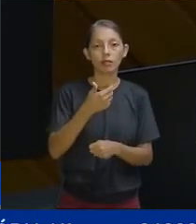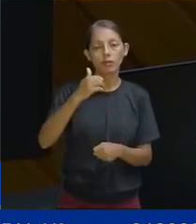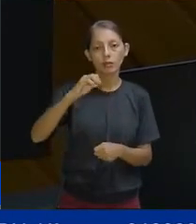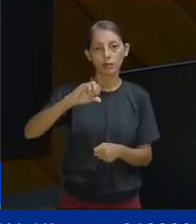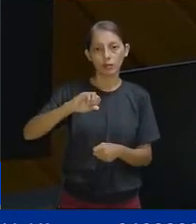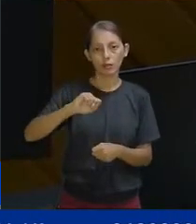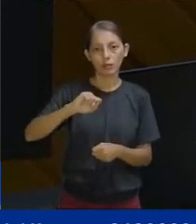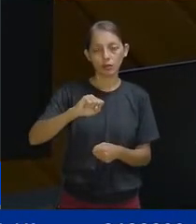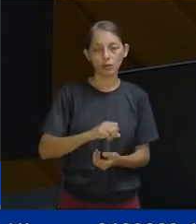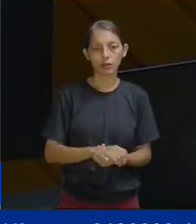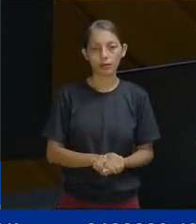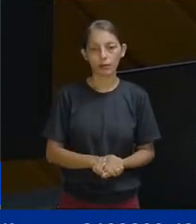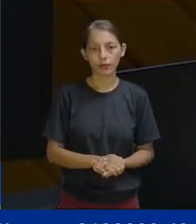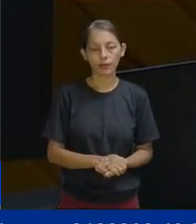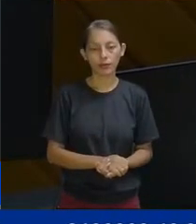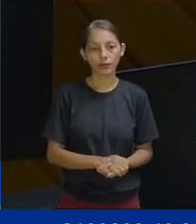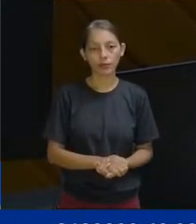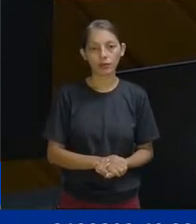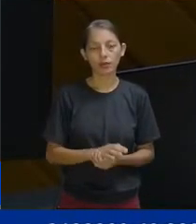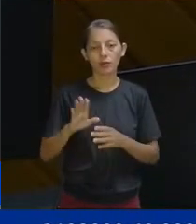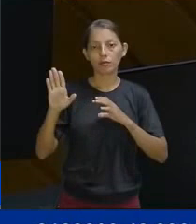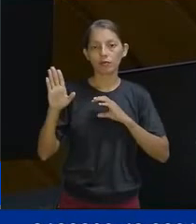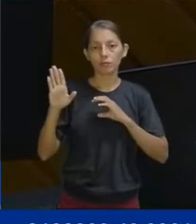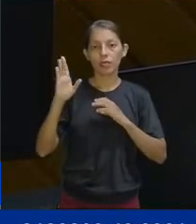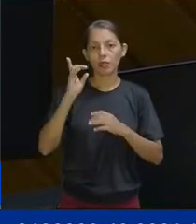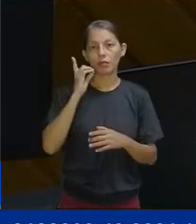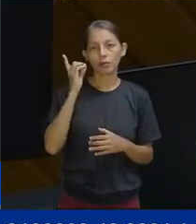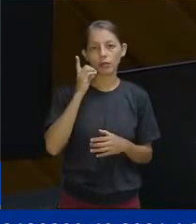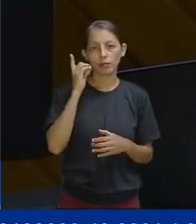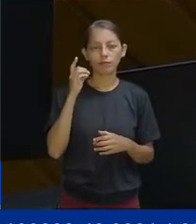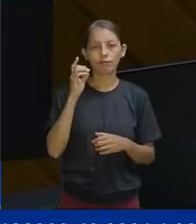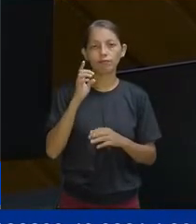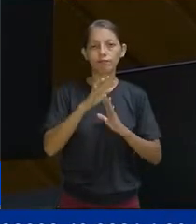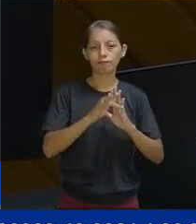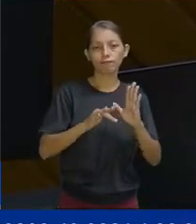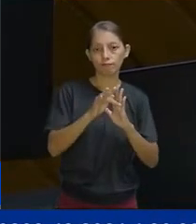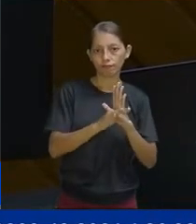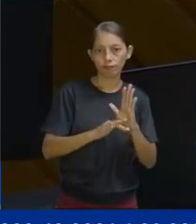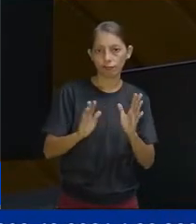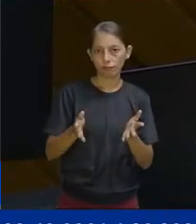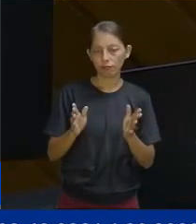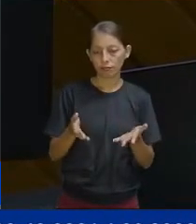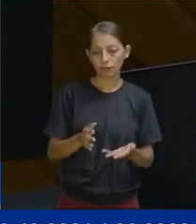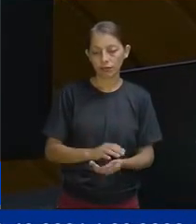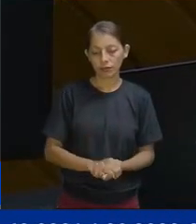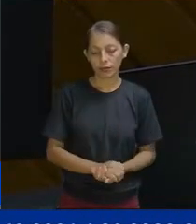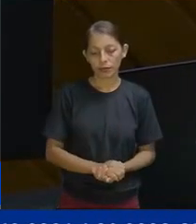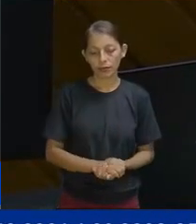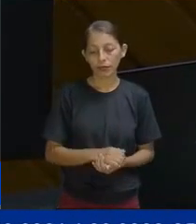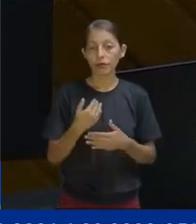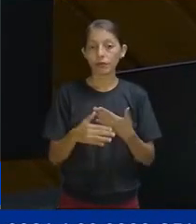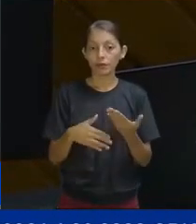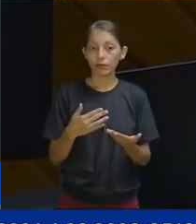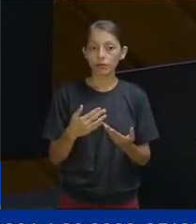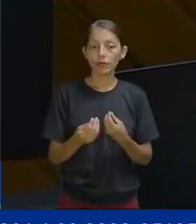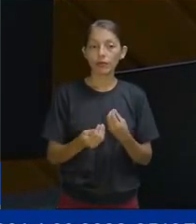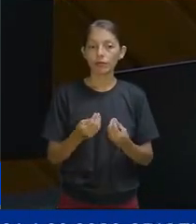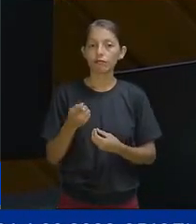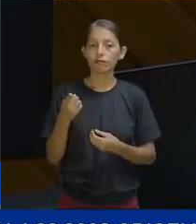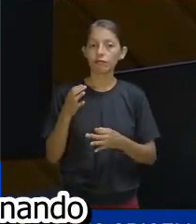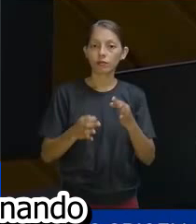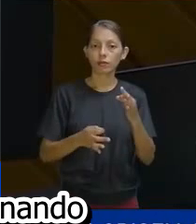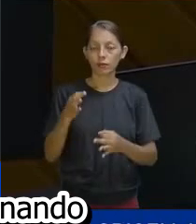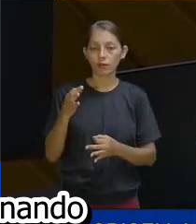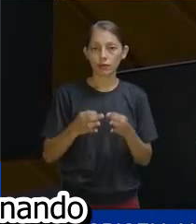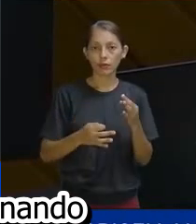em que concorreu ao cargo de deputado federal. O acordo do TRE Amapá 6712 de 2019, ele julgou